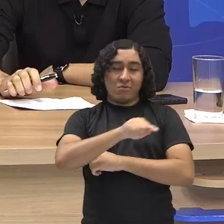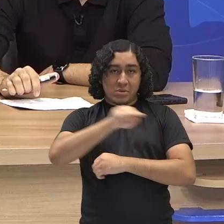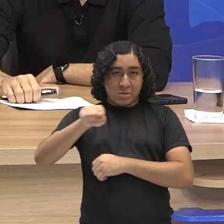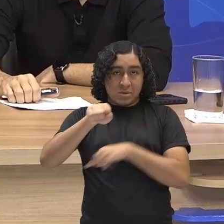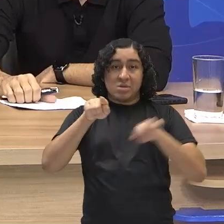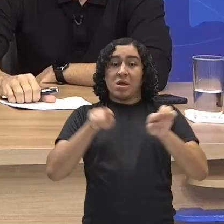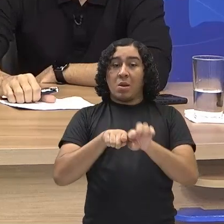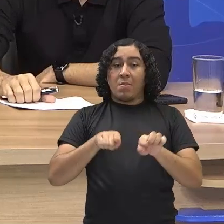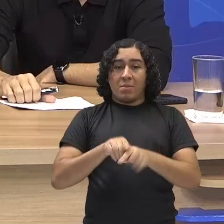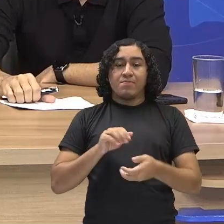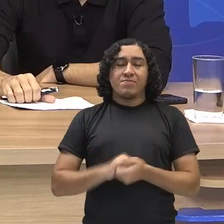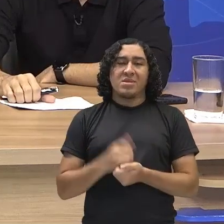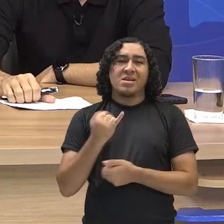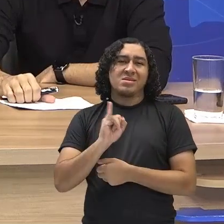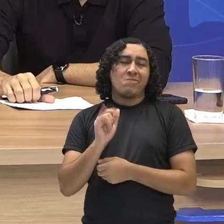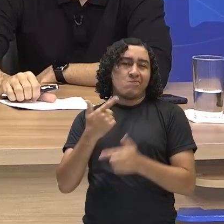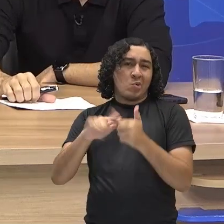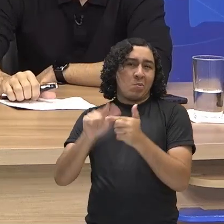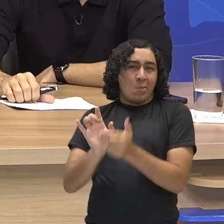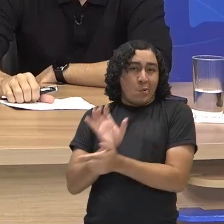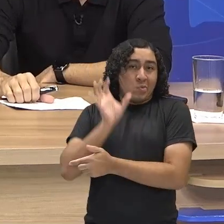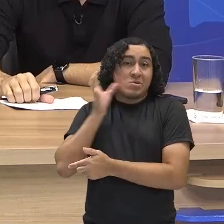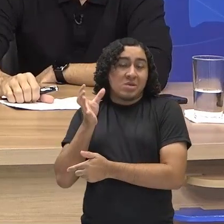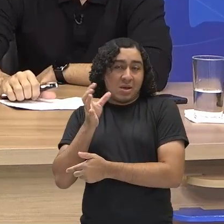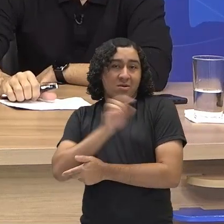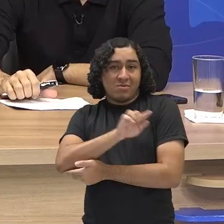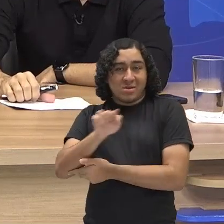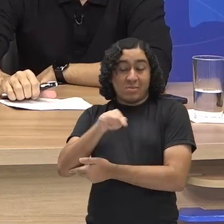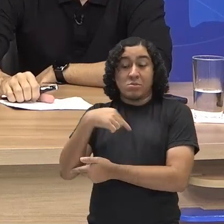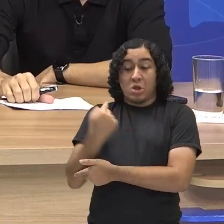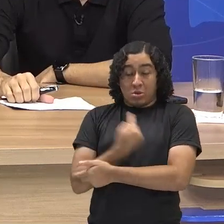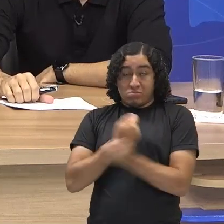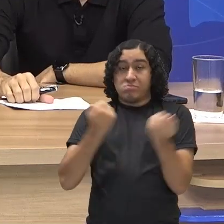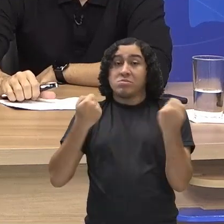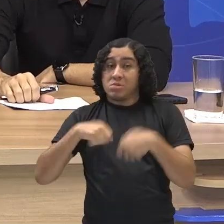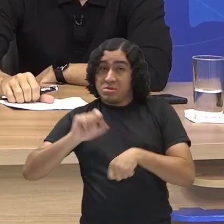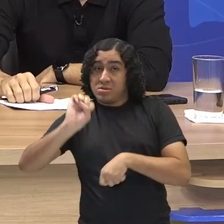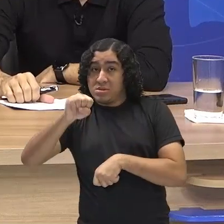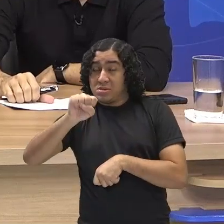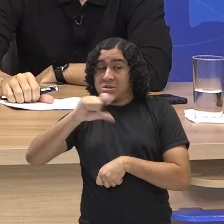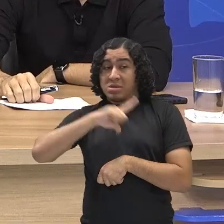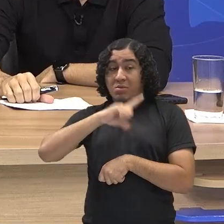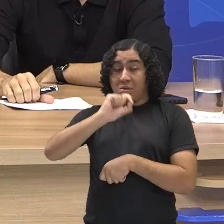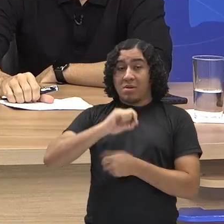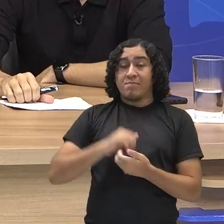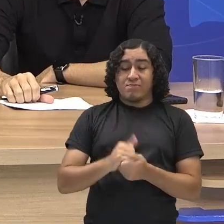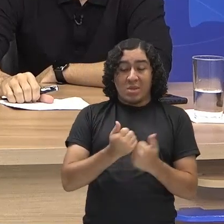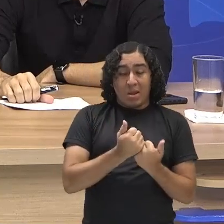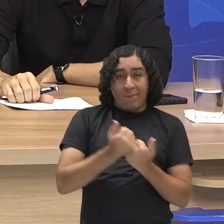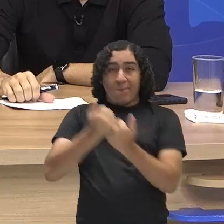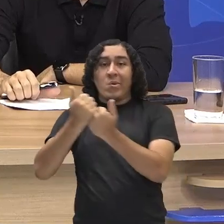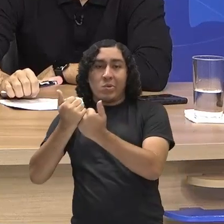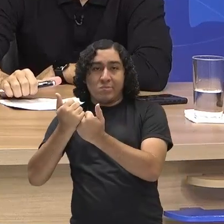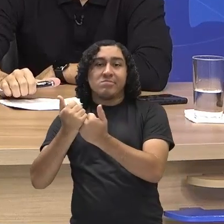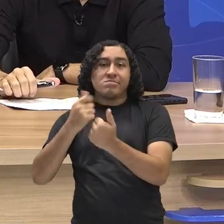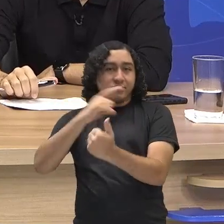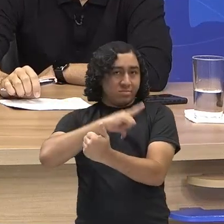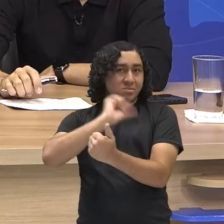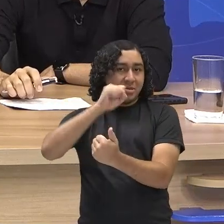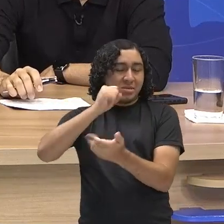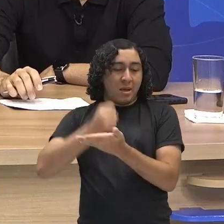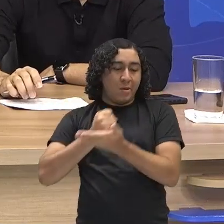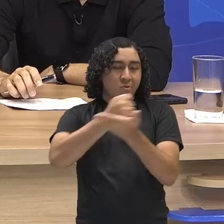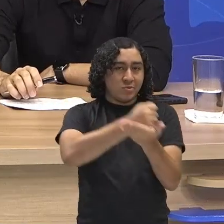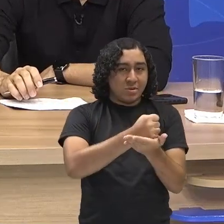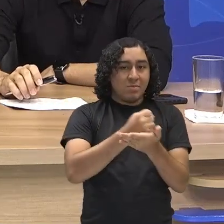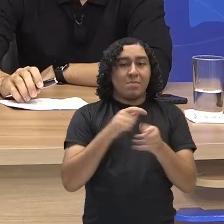uma possível situação que venha acontecer aí com vocês, a gente também vai entrar e vai fazer, tá bom? Vai ajudar.